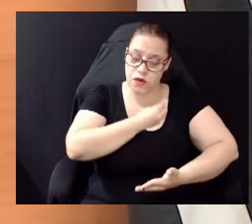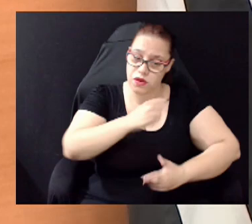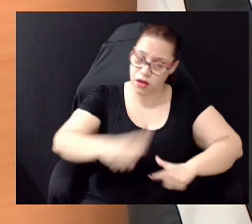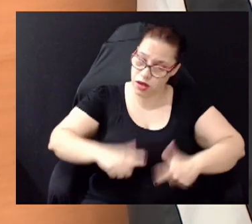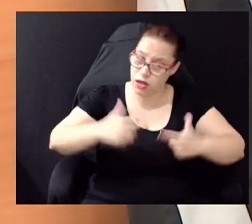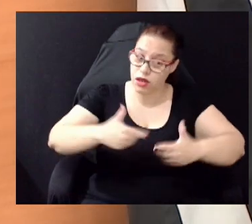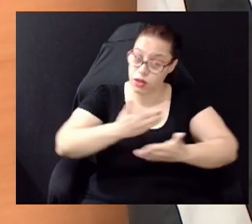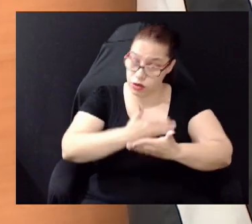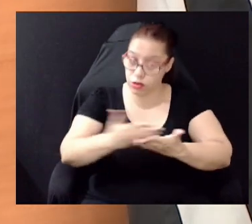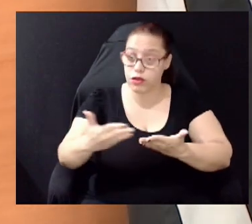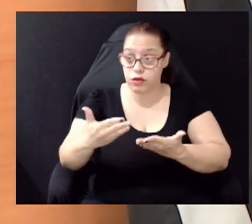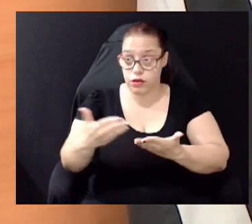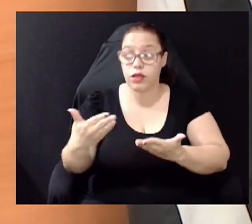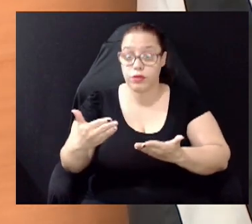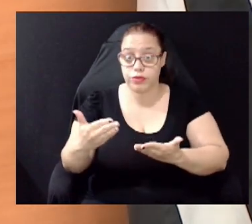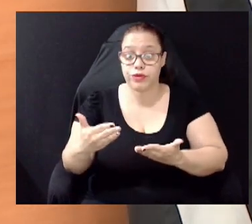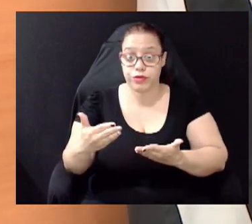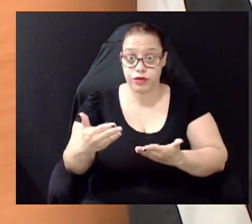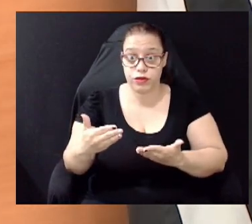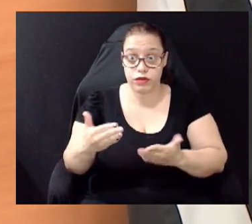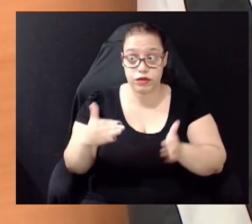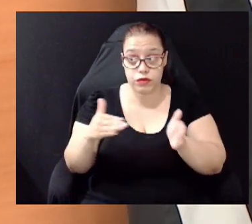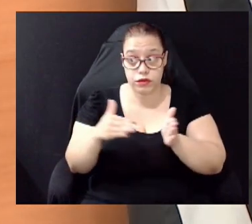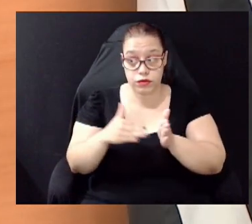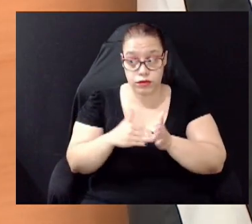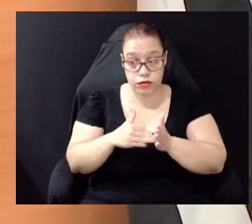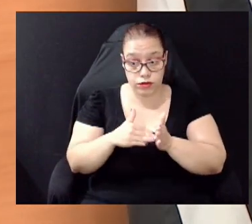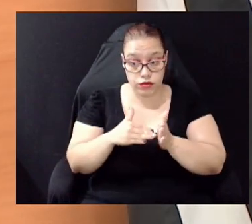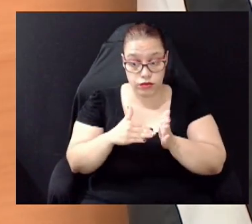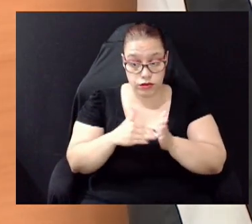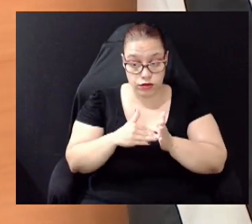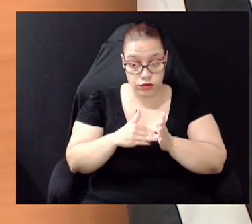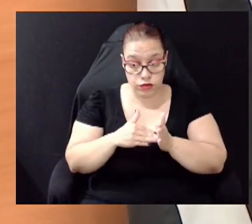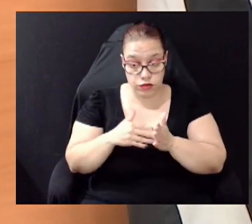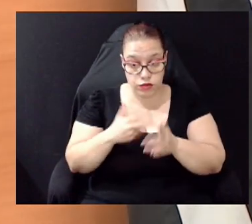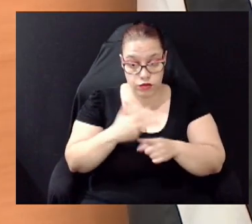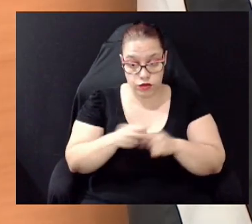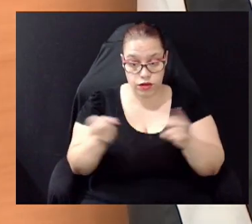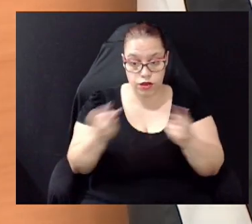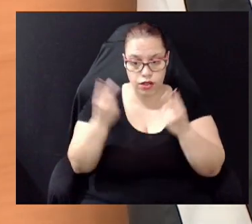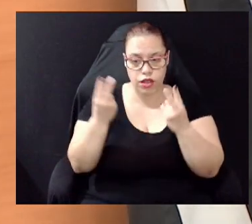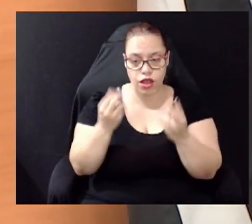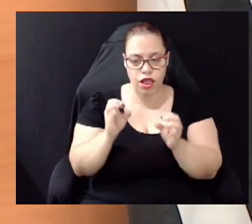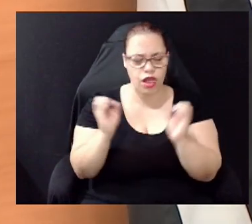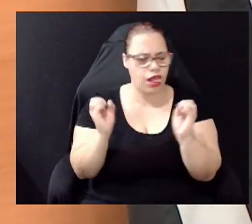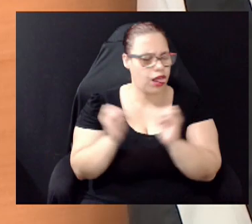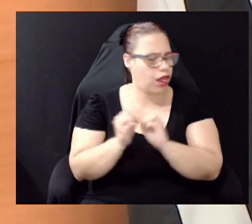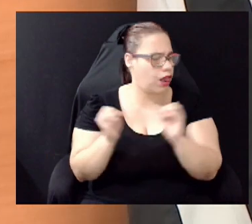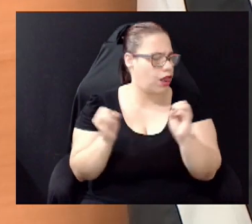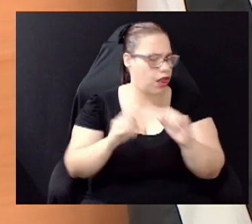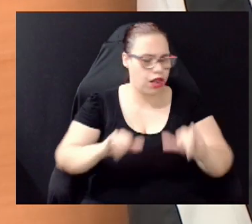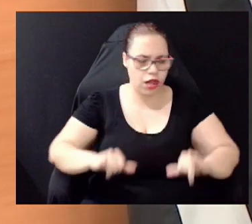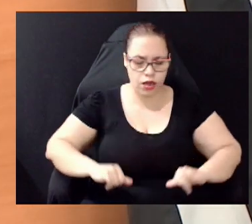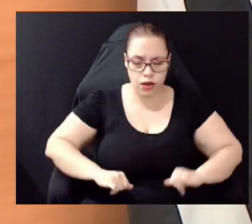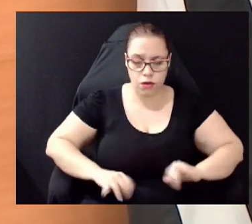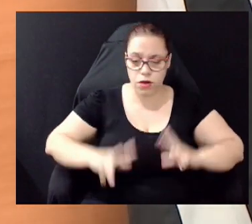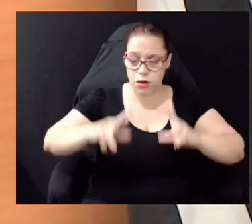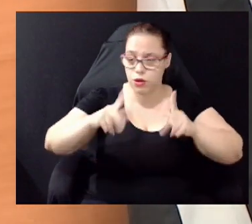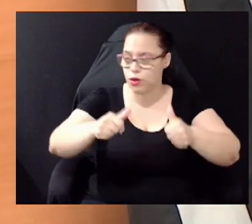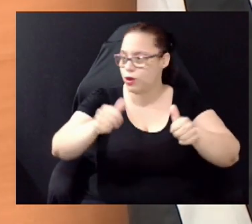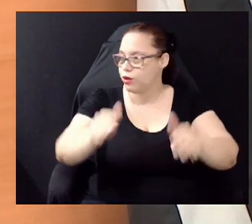então. Até aí, o que a gente conquistou é nada perto do que elas sofreram e conquistaram para todas. E para